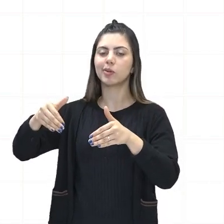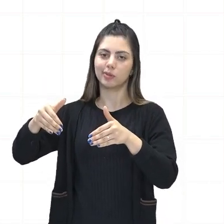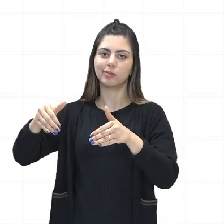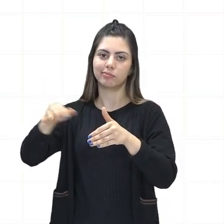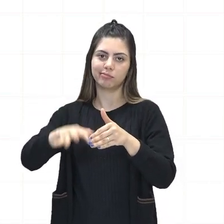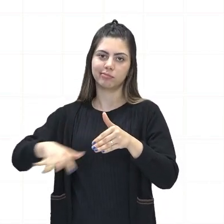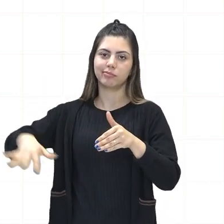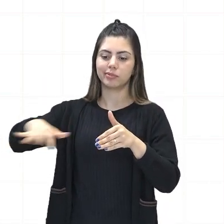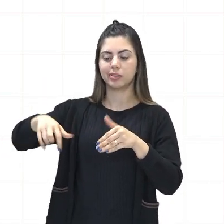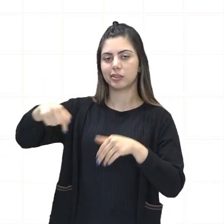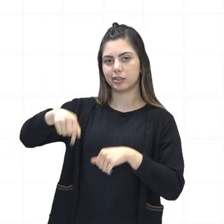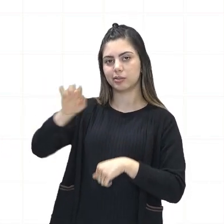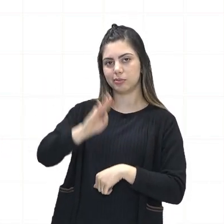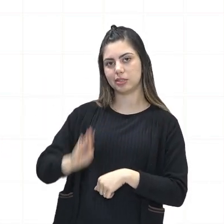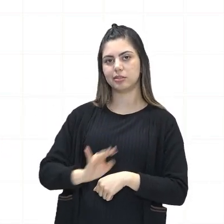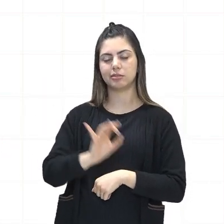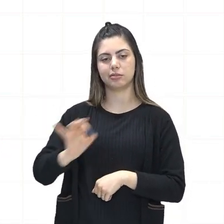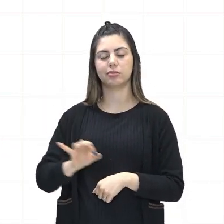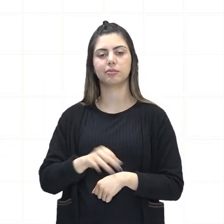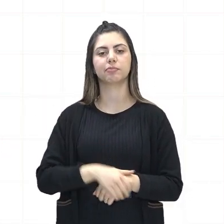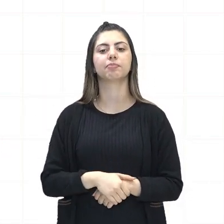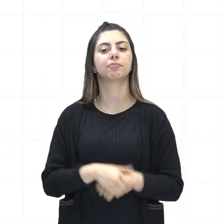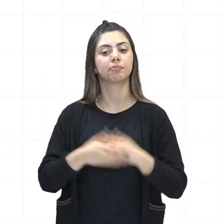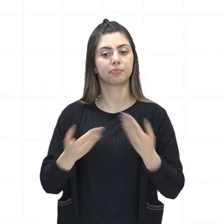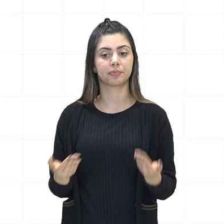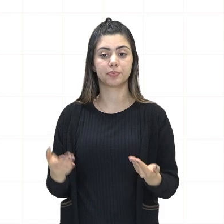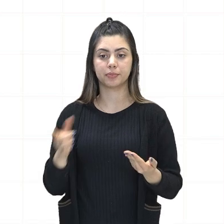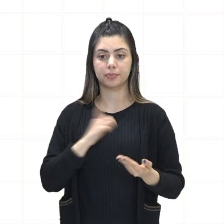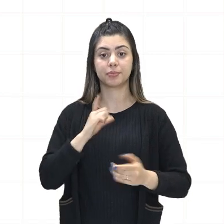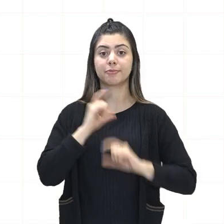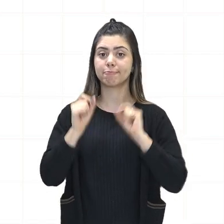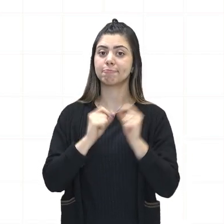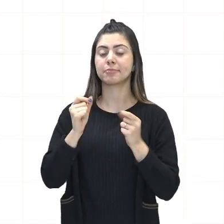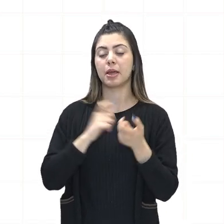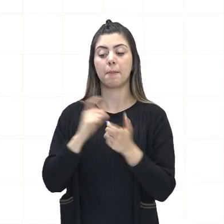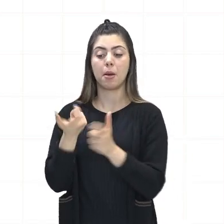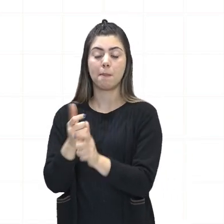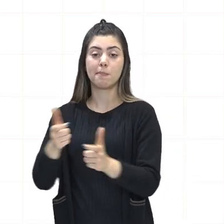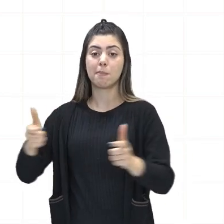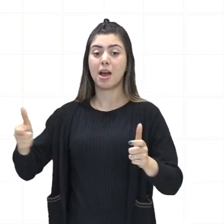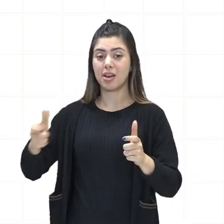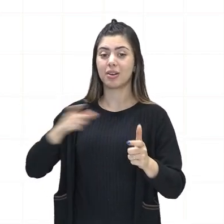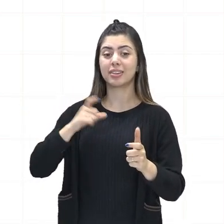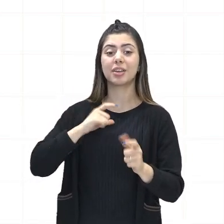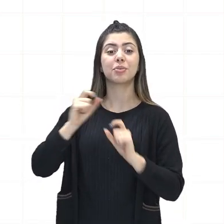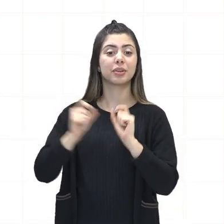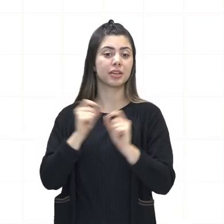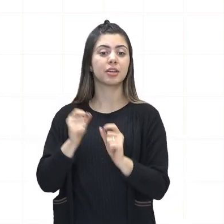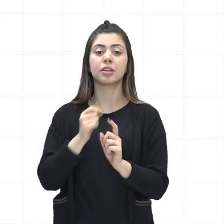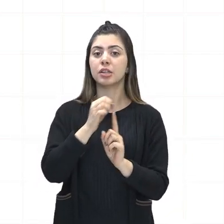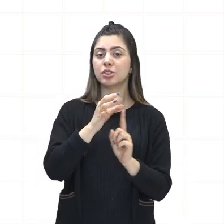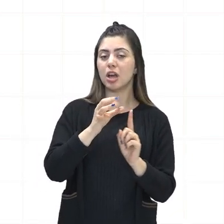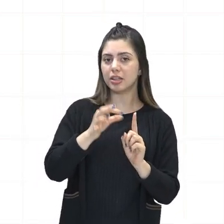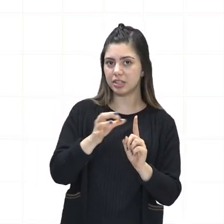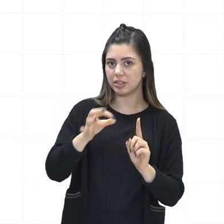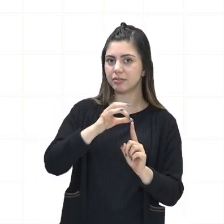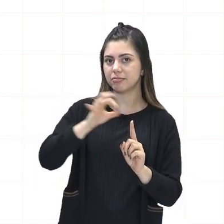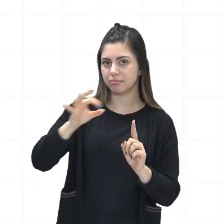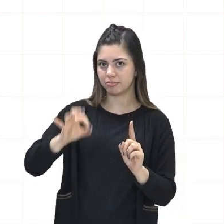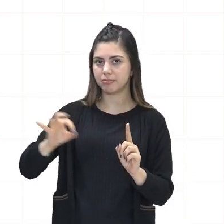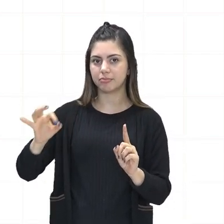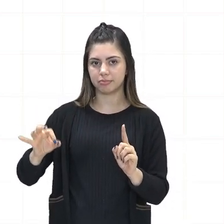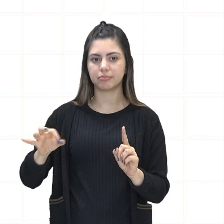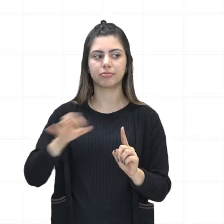dia aqui no Brasil, né? Essa situação ali de ter a maior produção de soja, é a que possui o maior rebanho de